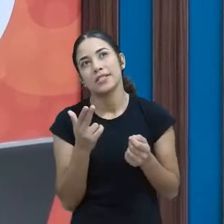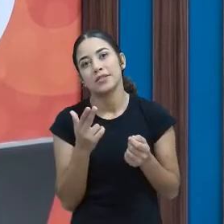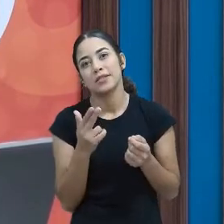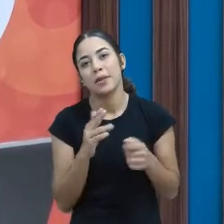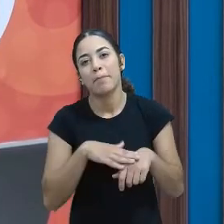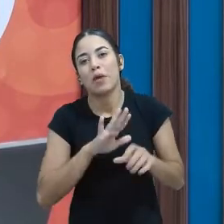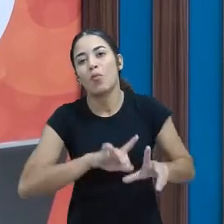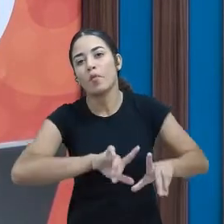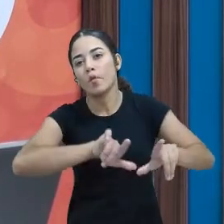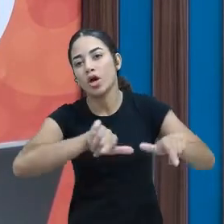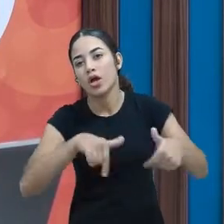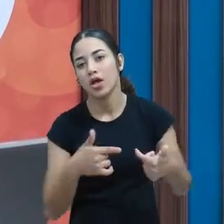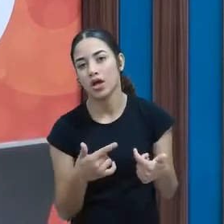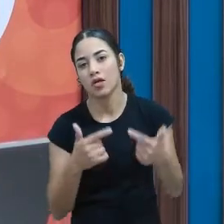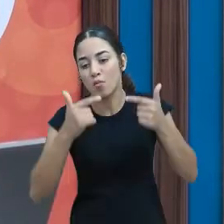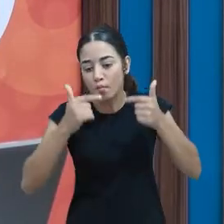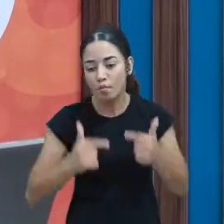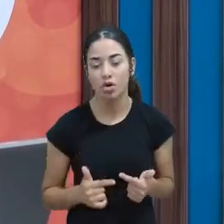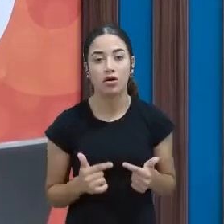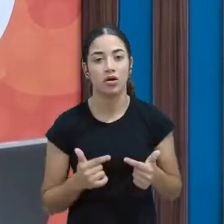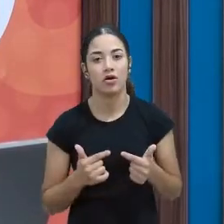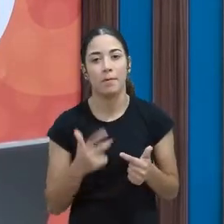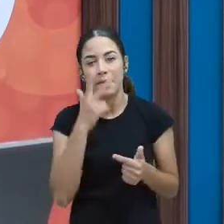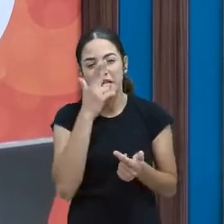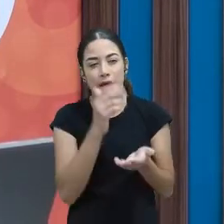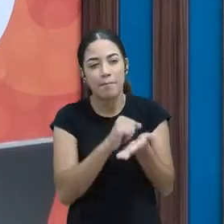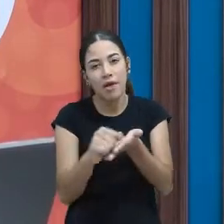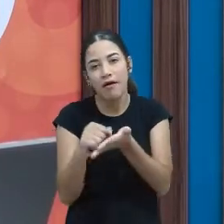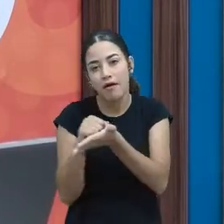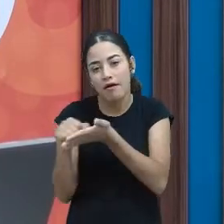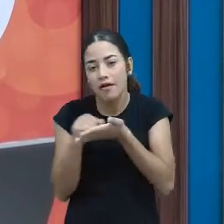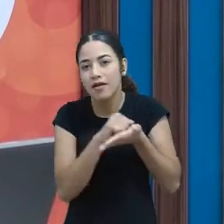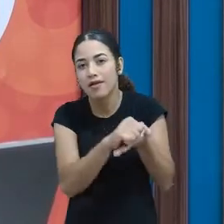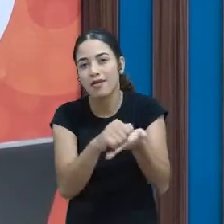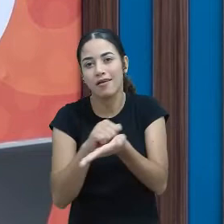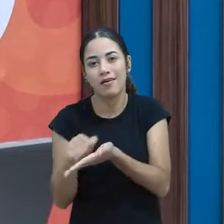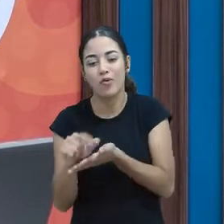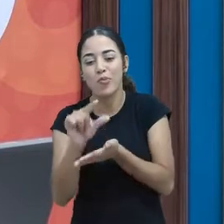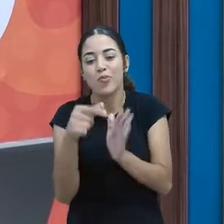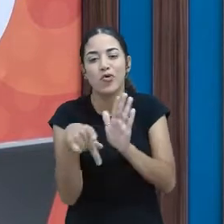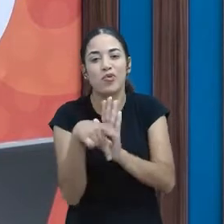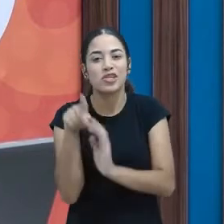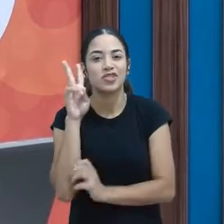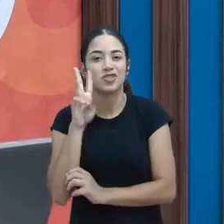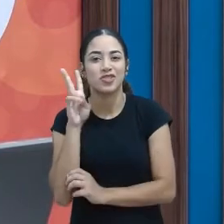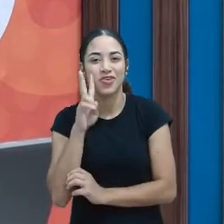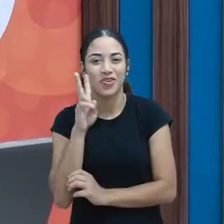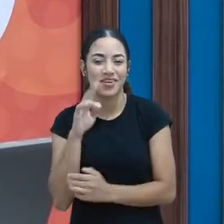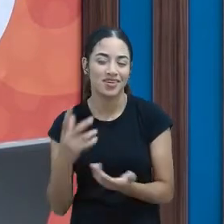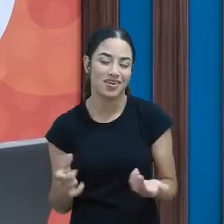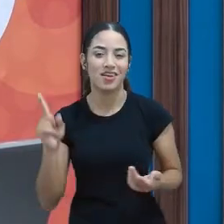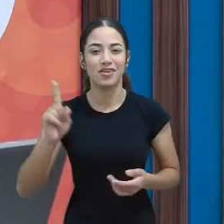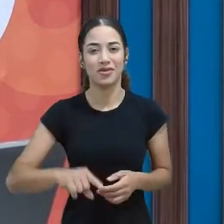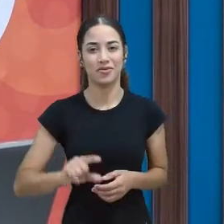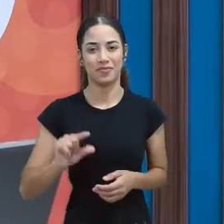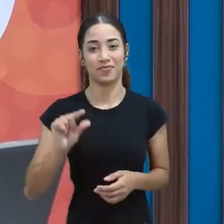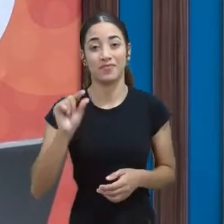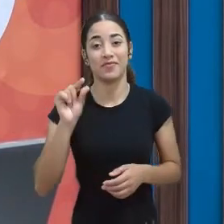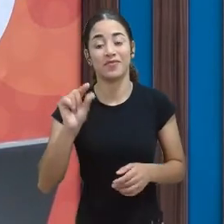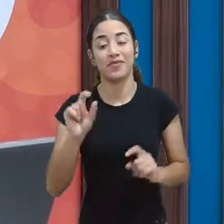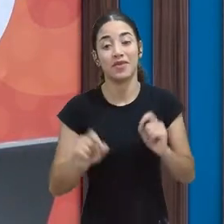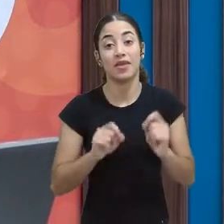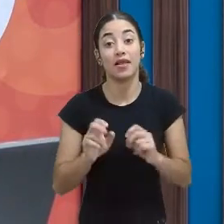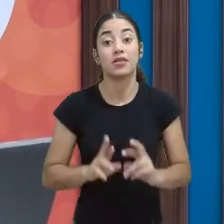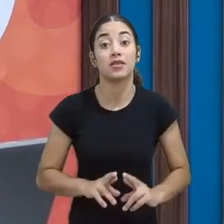brasileira. Veja, isso já era um resquício, né, um restinho dessa ideia que se tinha, né, com relação